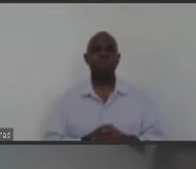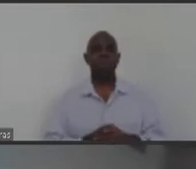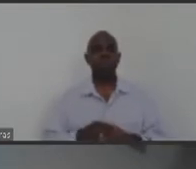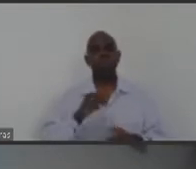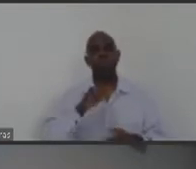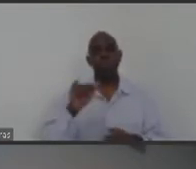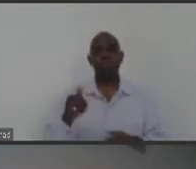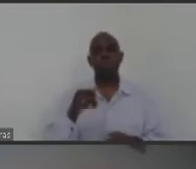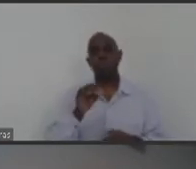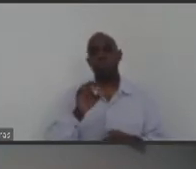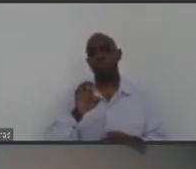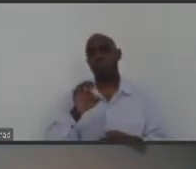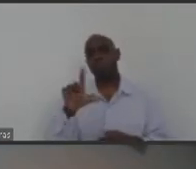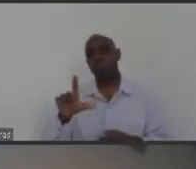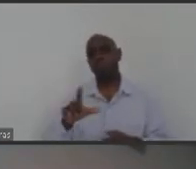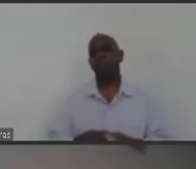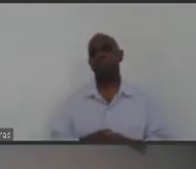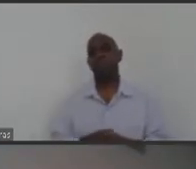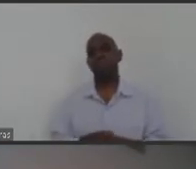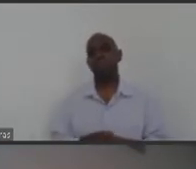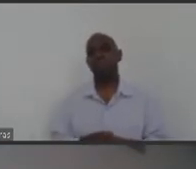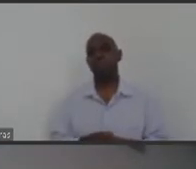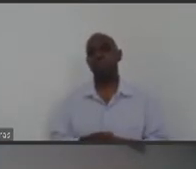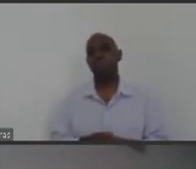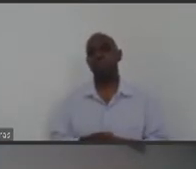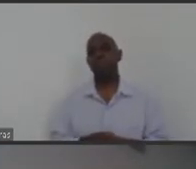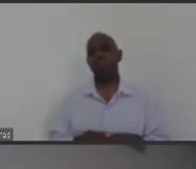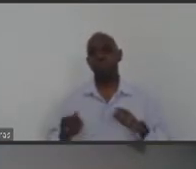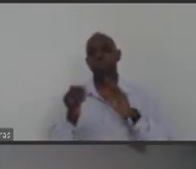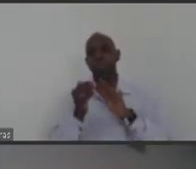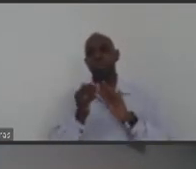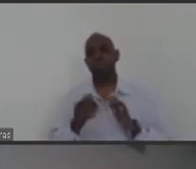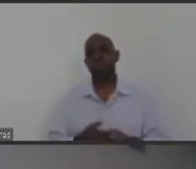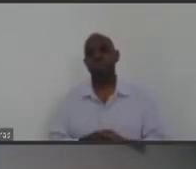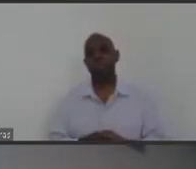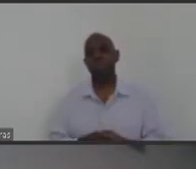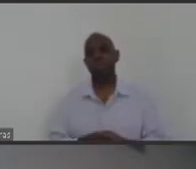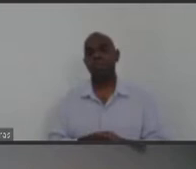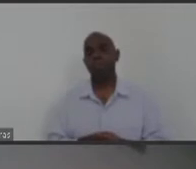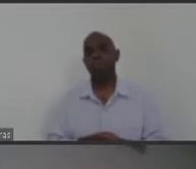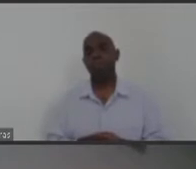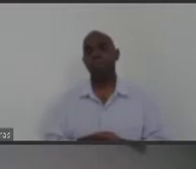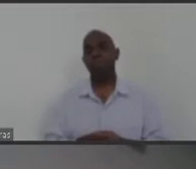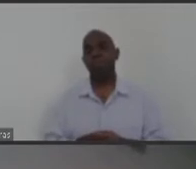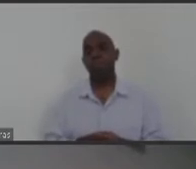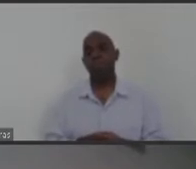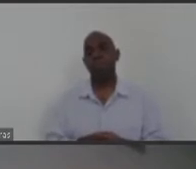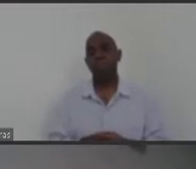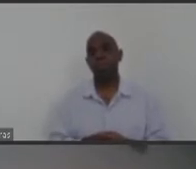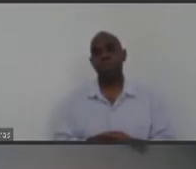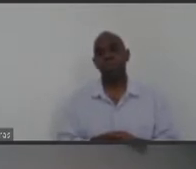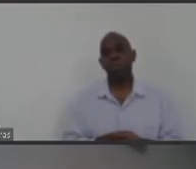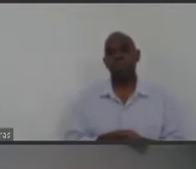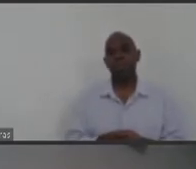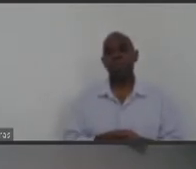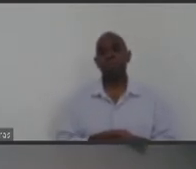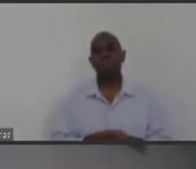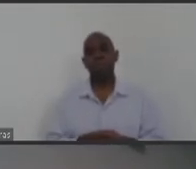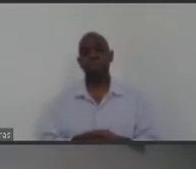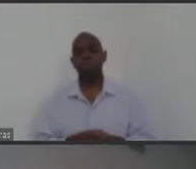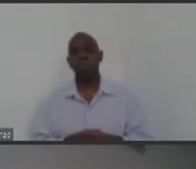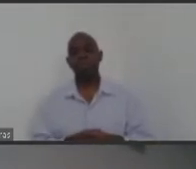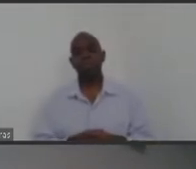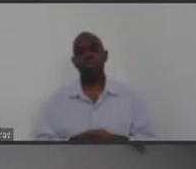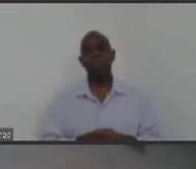Cardoso, voto de Vossa Excelência. Favorável, presidente. Com os votos favoráveis, Comissão de Justiça e Redação, parecer favorável. Comissão